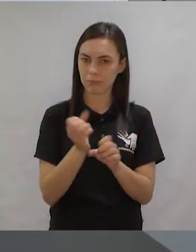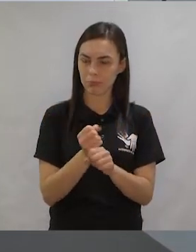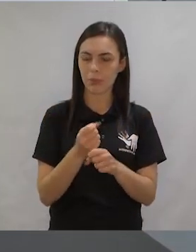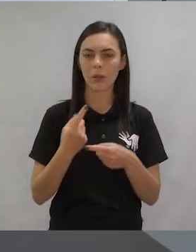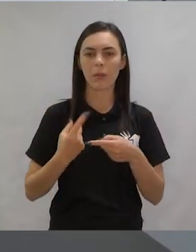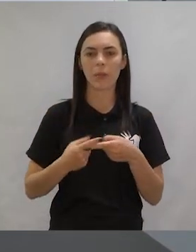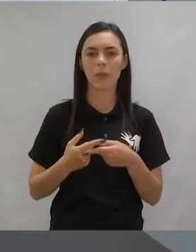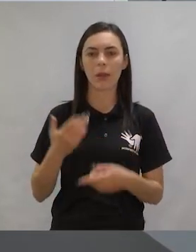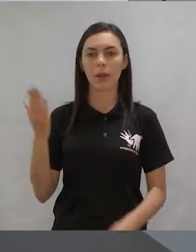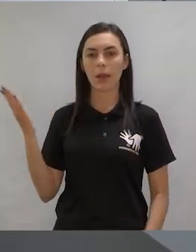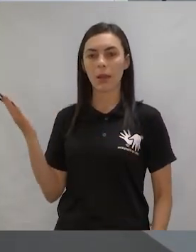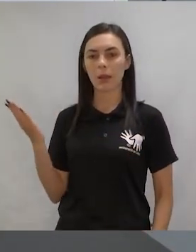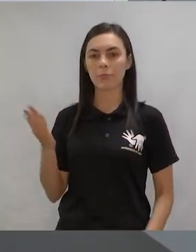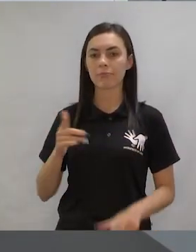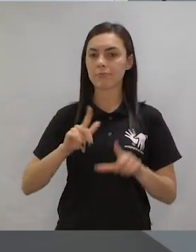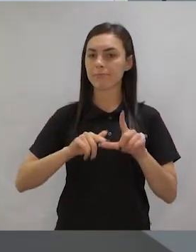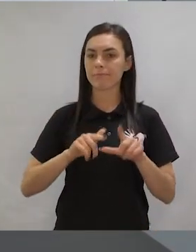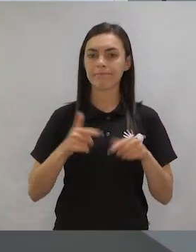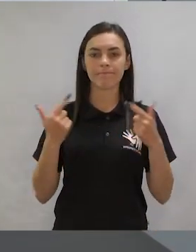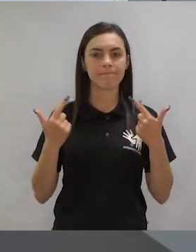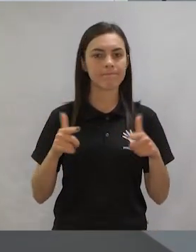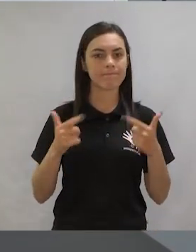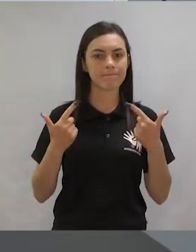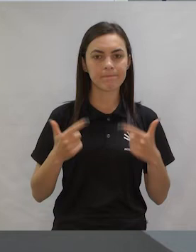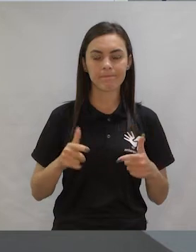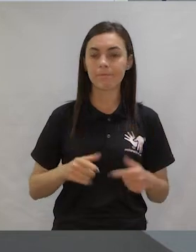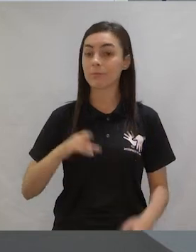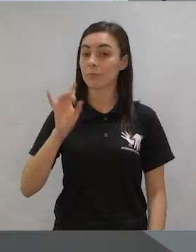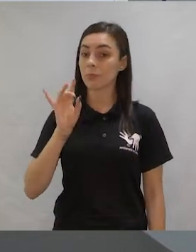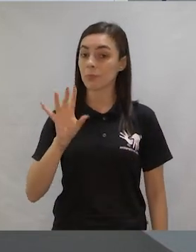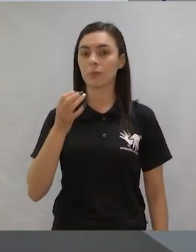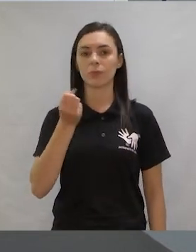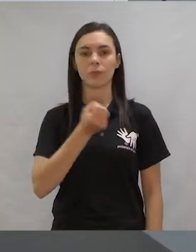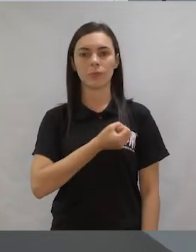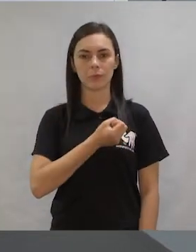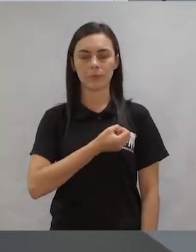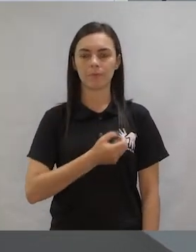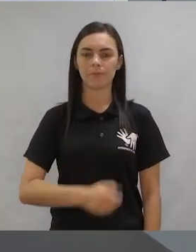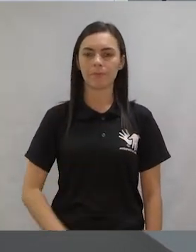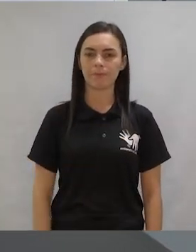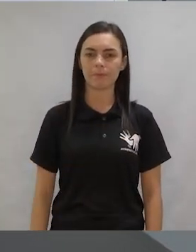numérica. Porque aqui eu não tenho mais letras, eu só tenho